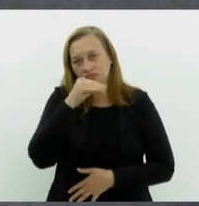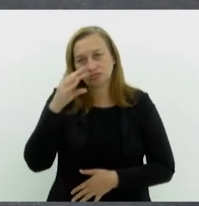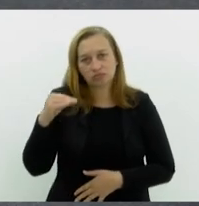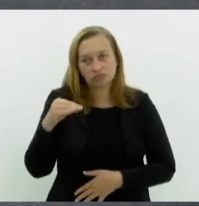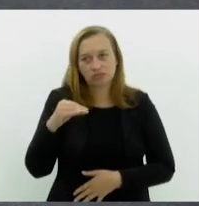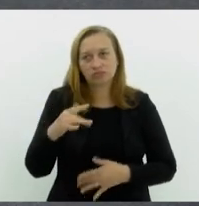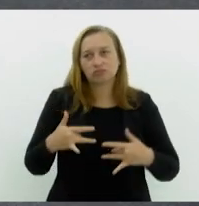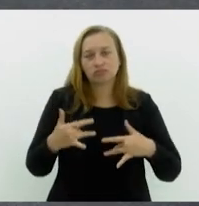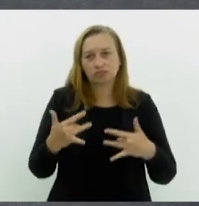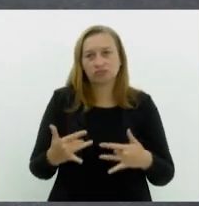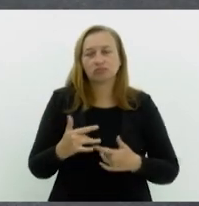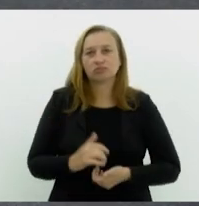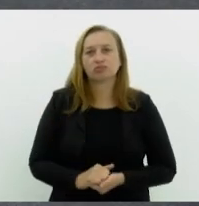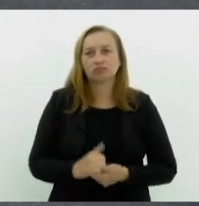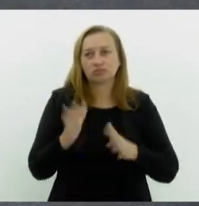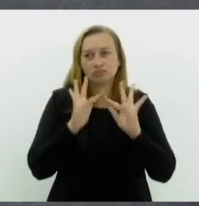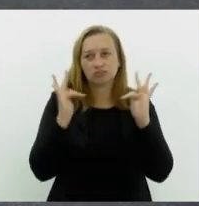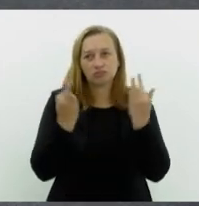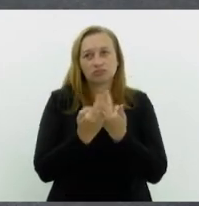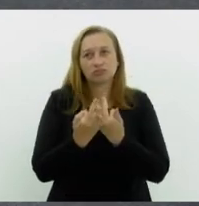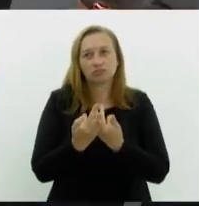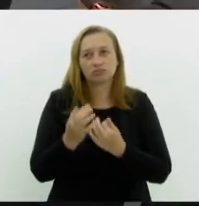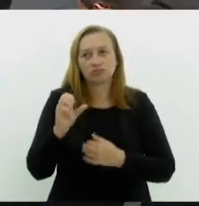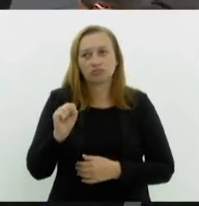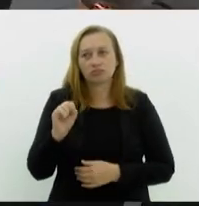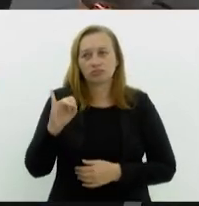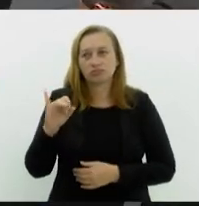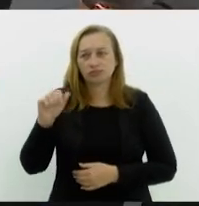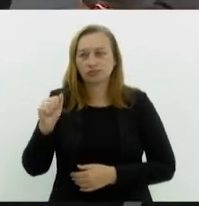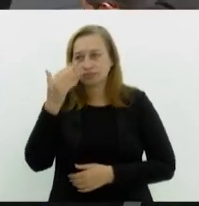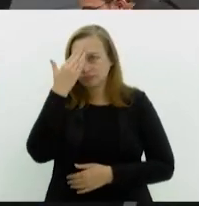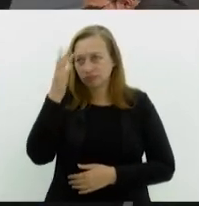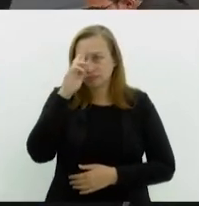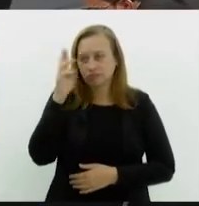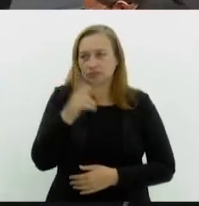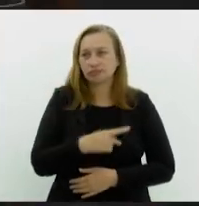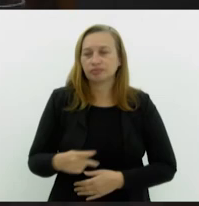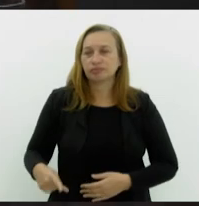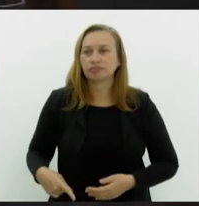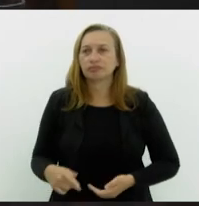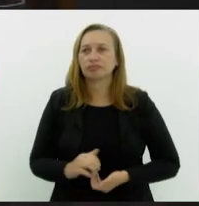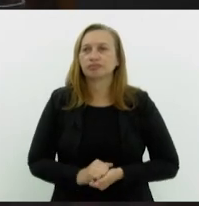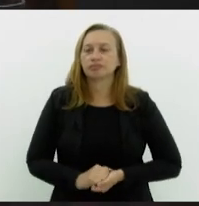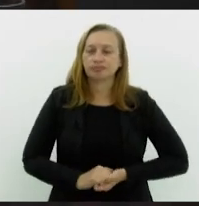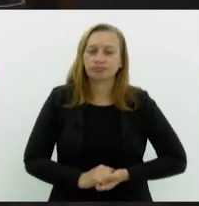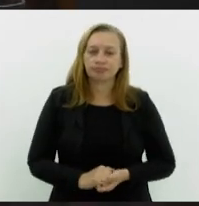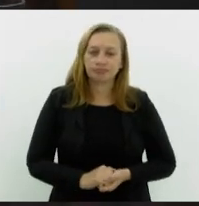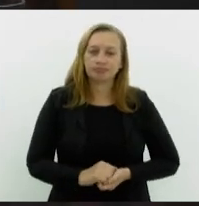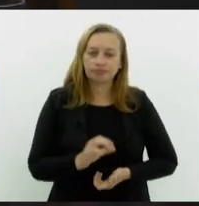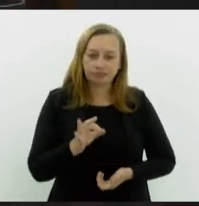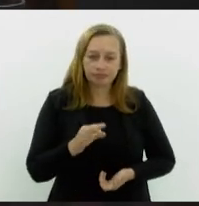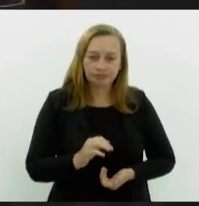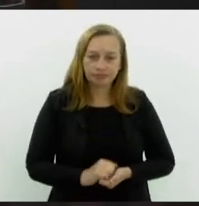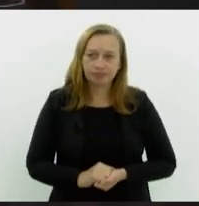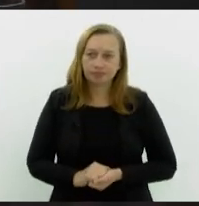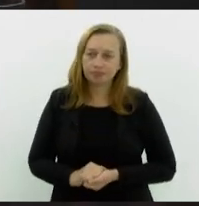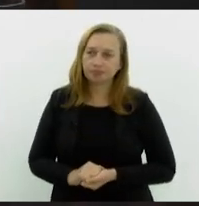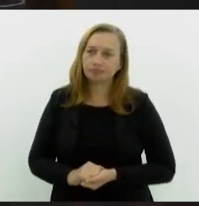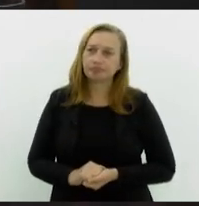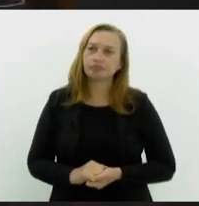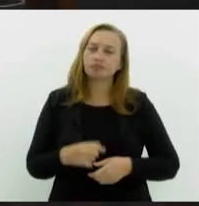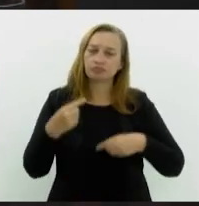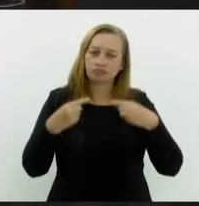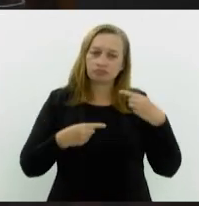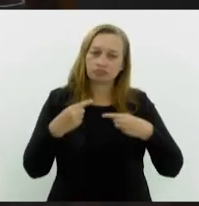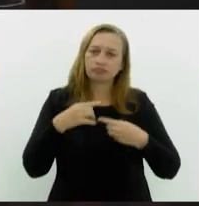nossa solidariedade à família da Sofia. Obrigada, presidente. De fato, um debate que